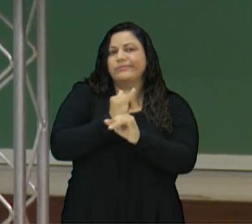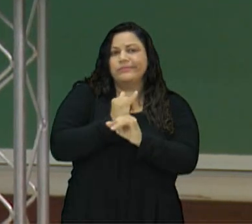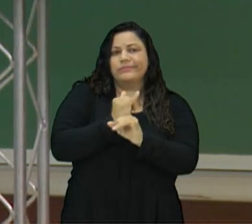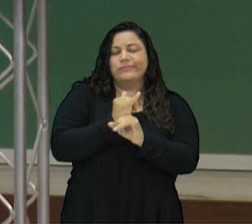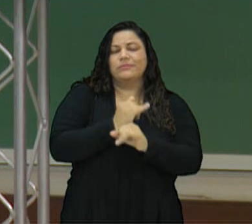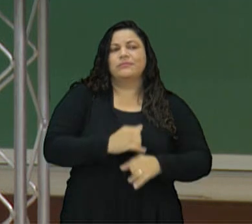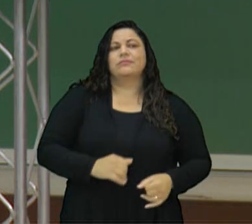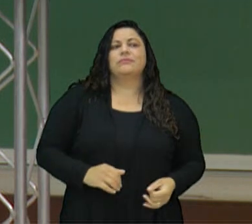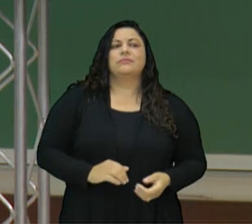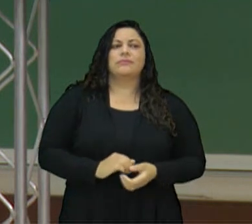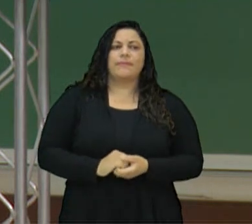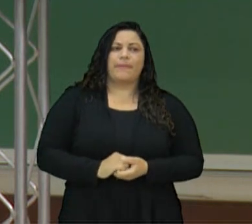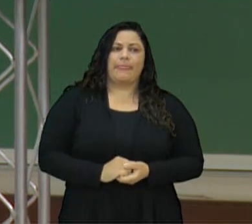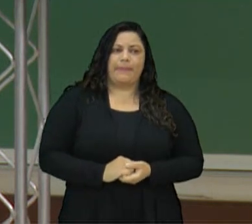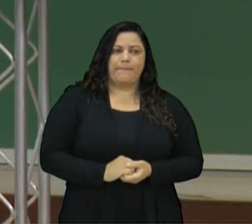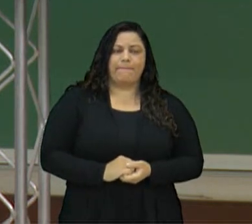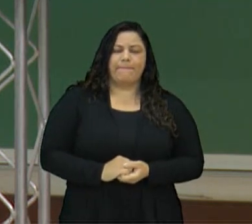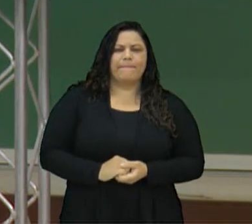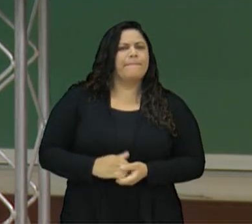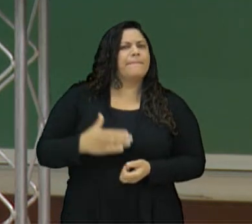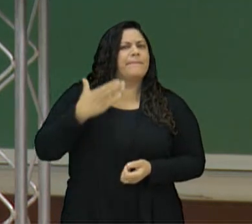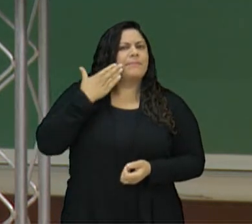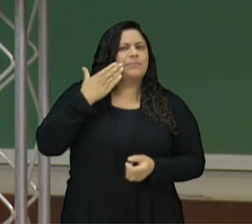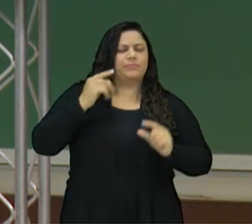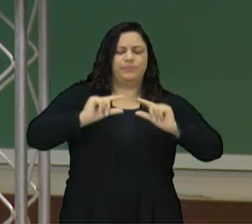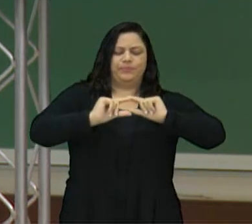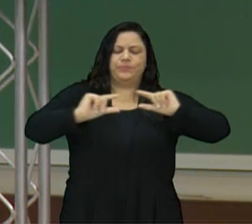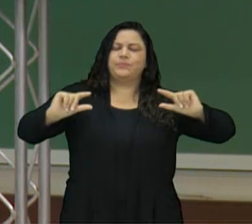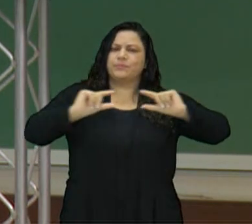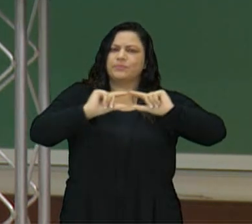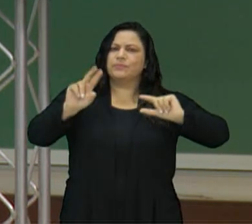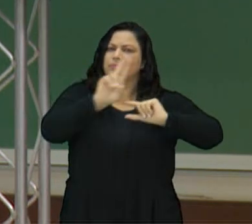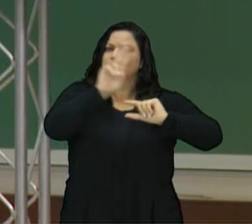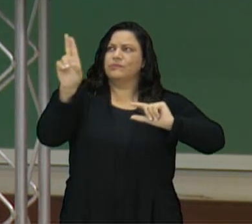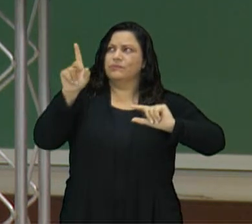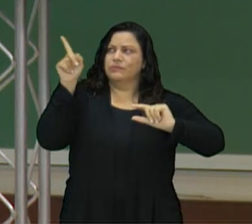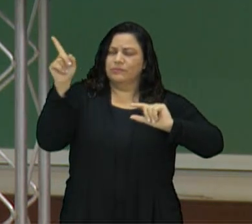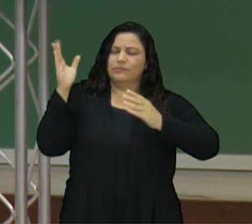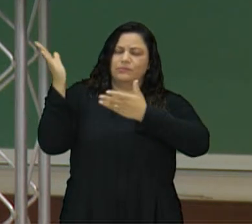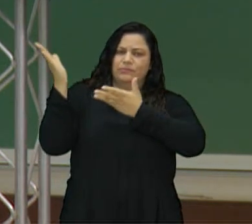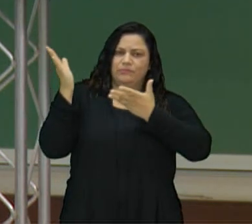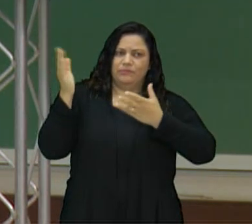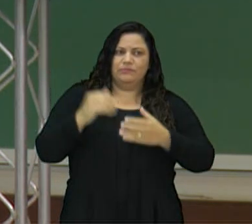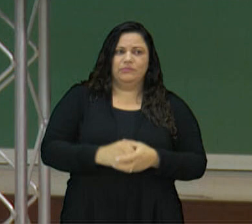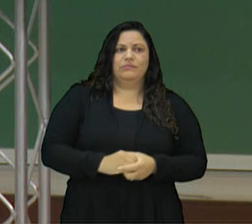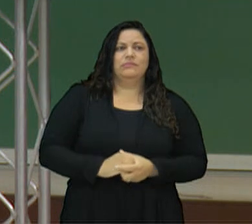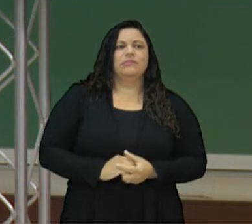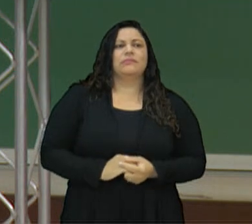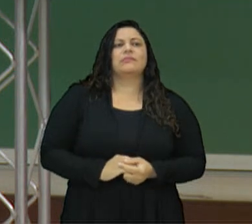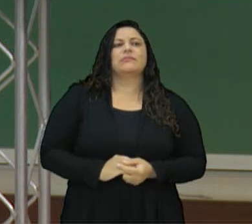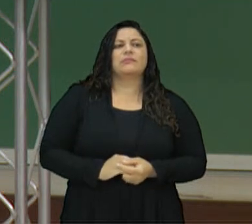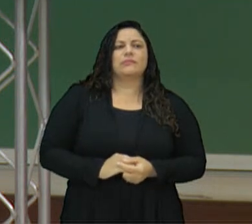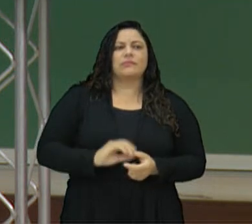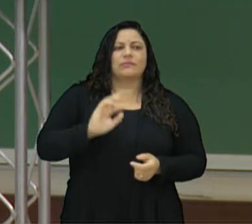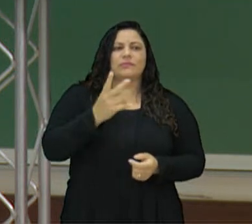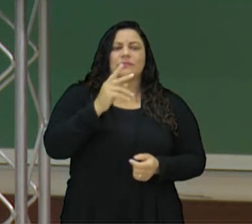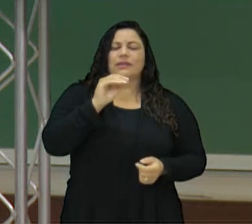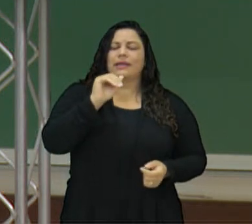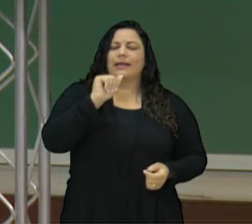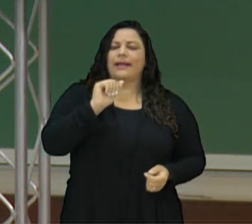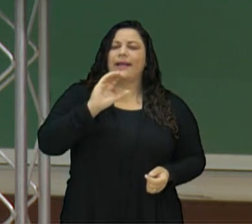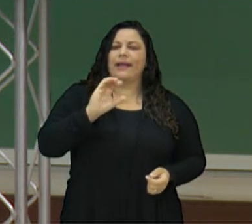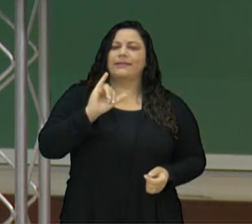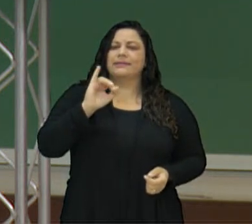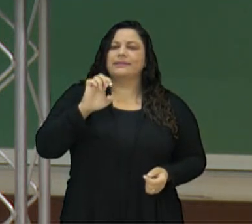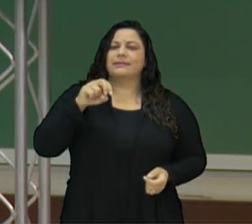uma casa em uma hacienda. Já chamo a atenção para vocês aqui sobre esse vocabulário. Hacienda, né, que seria a fazenda,